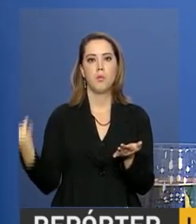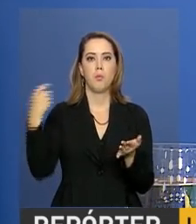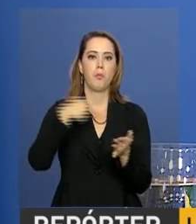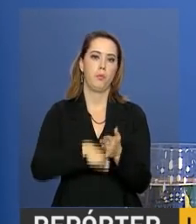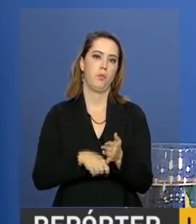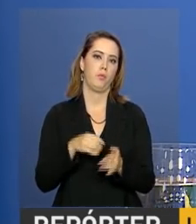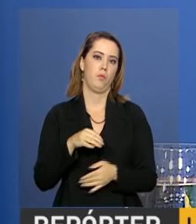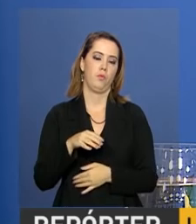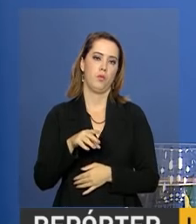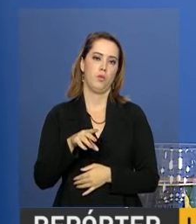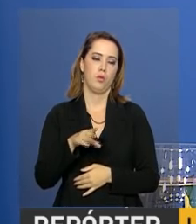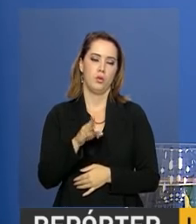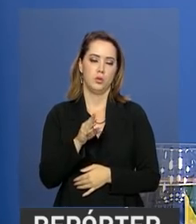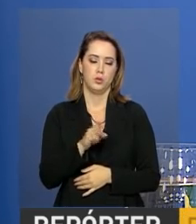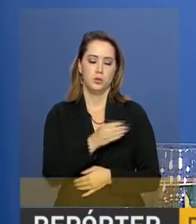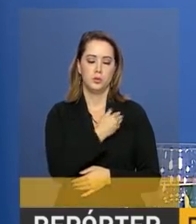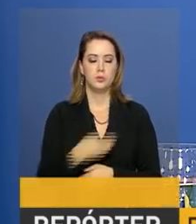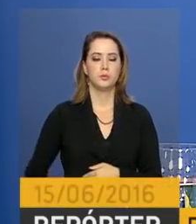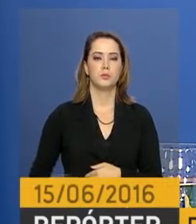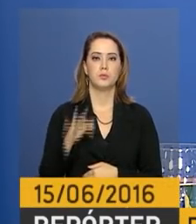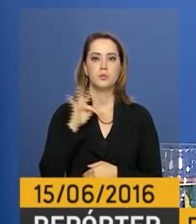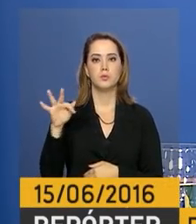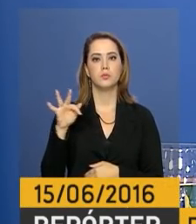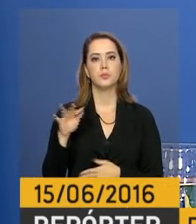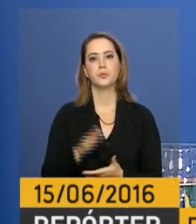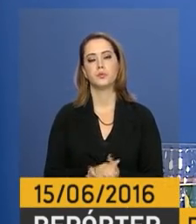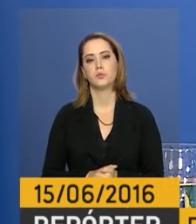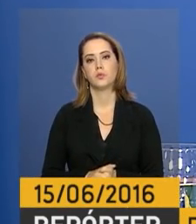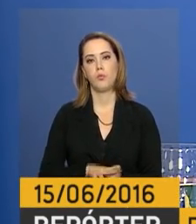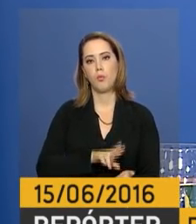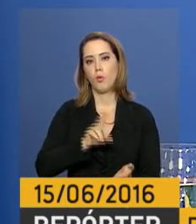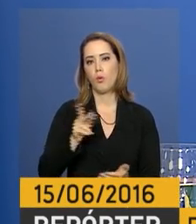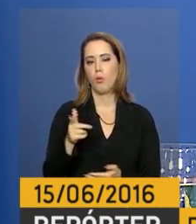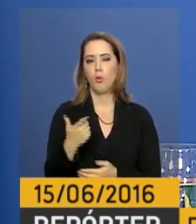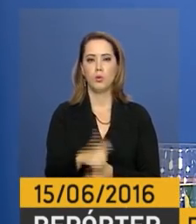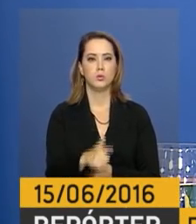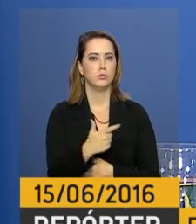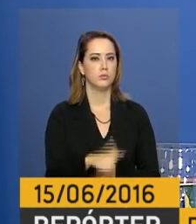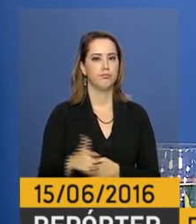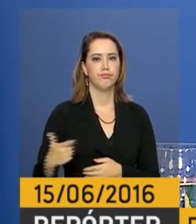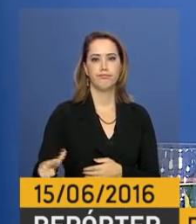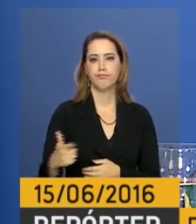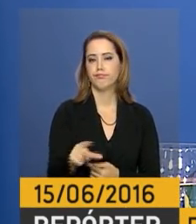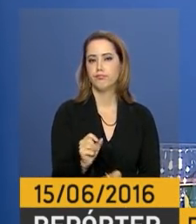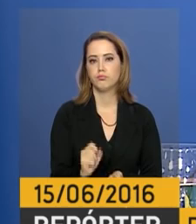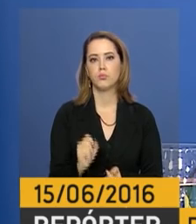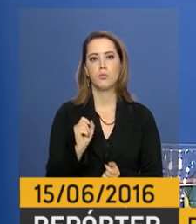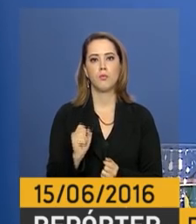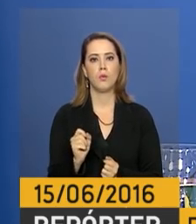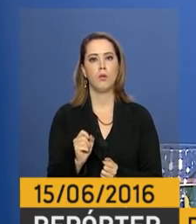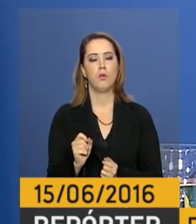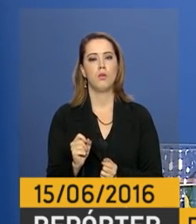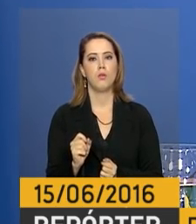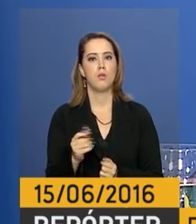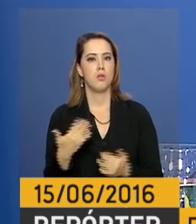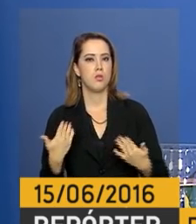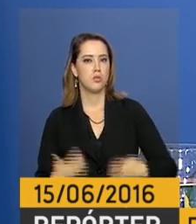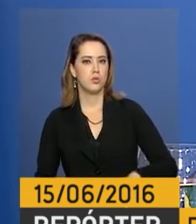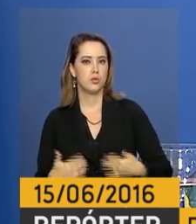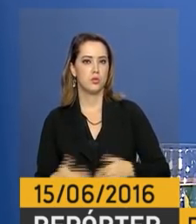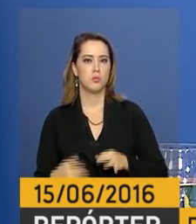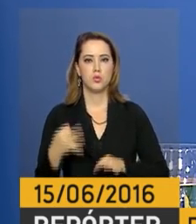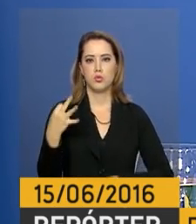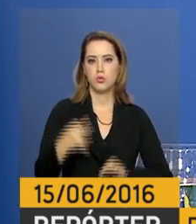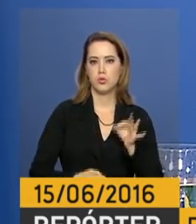federal e etc. Eh, outras questões, por exemplo, despesas da justiça eleitoral